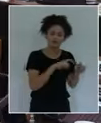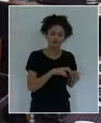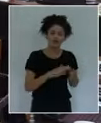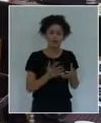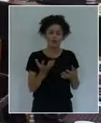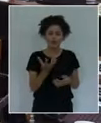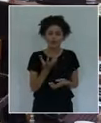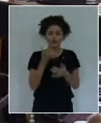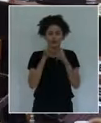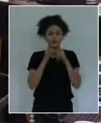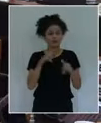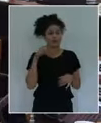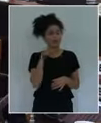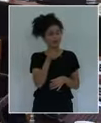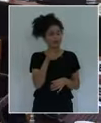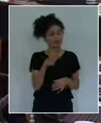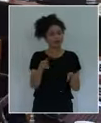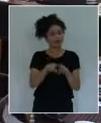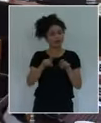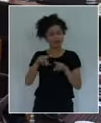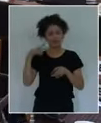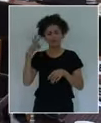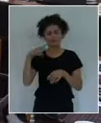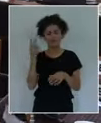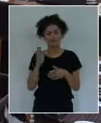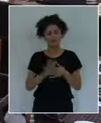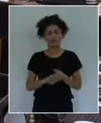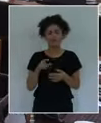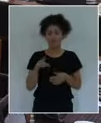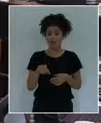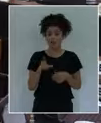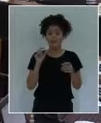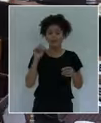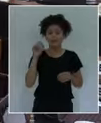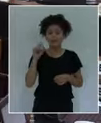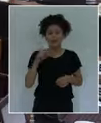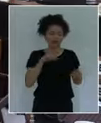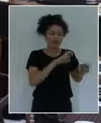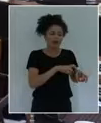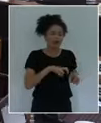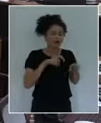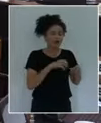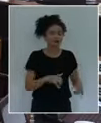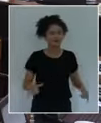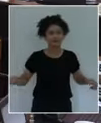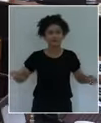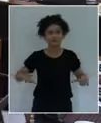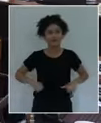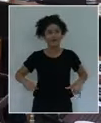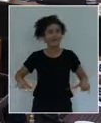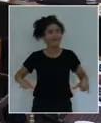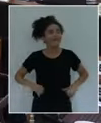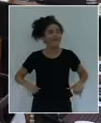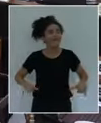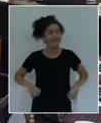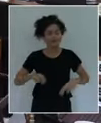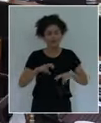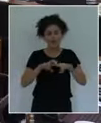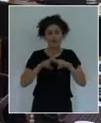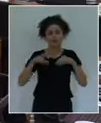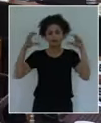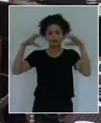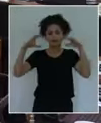estou falando para os vereadores aqui o tanto que a zona rural foi castigada com essas chuvas. talvez as pessoas não saibam, mas nós estamos com mais de